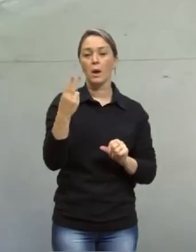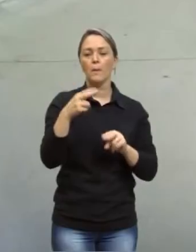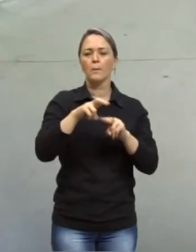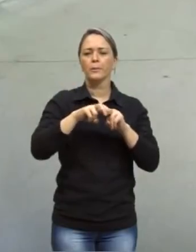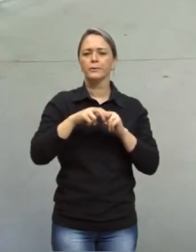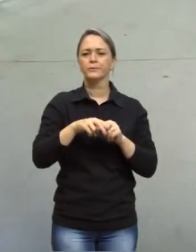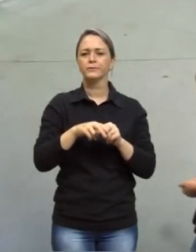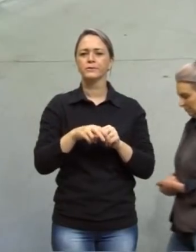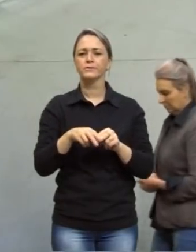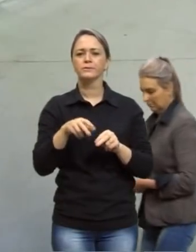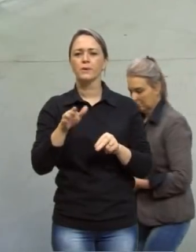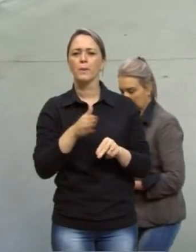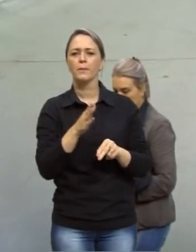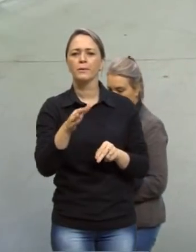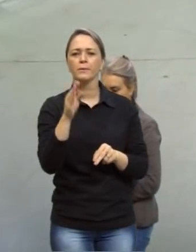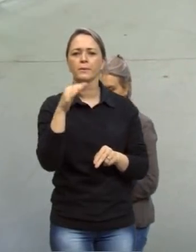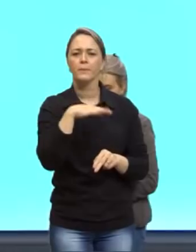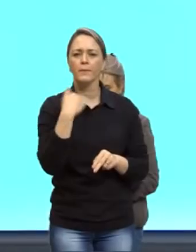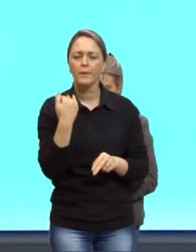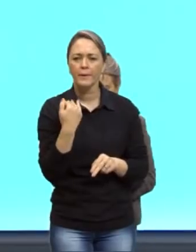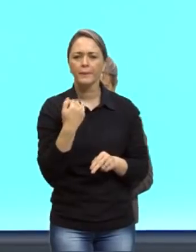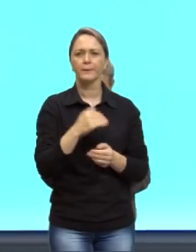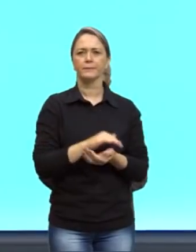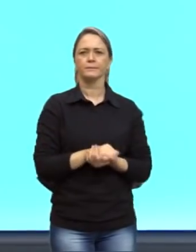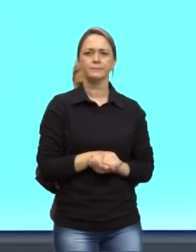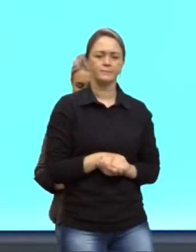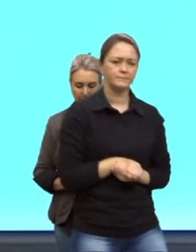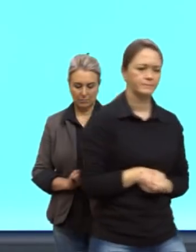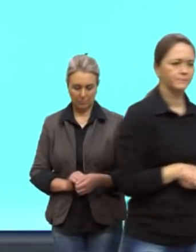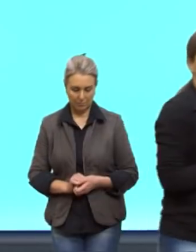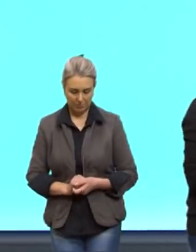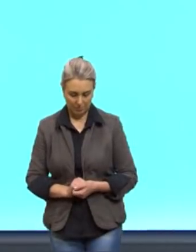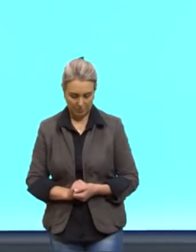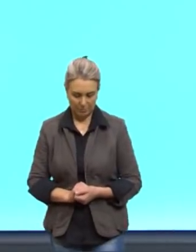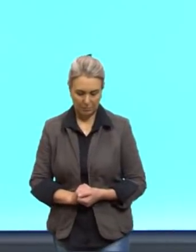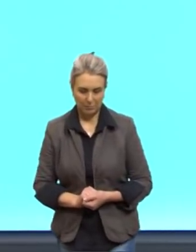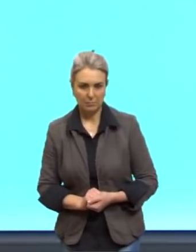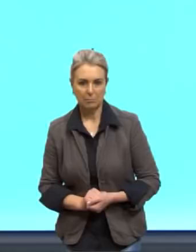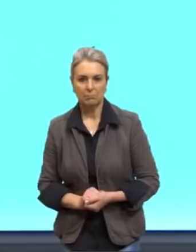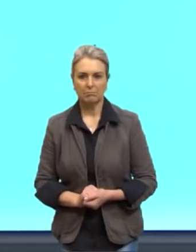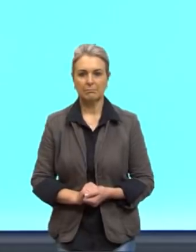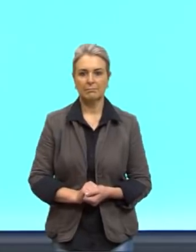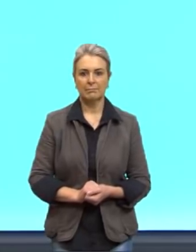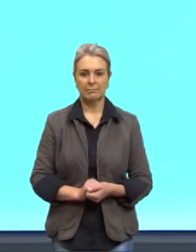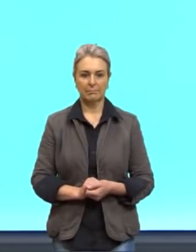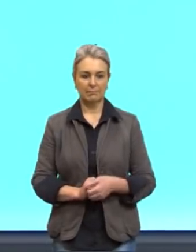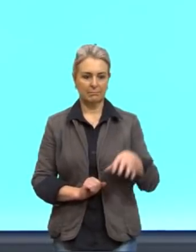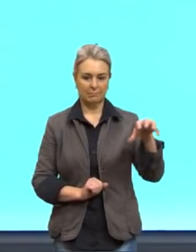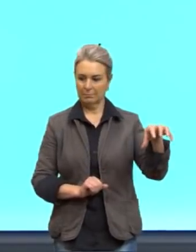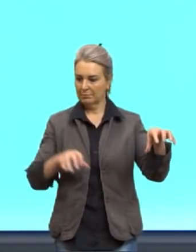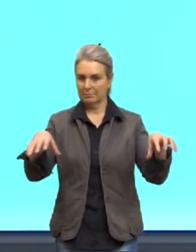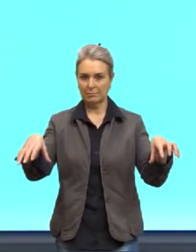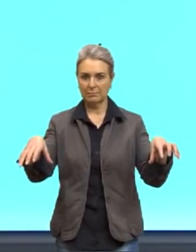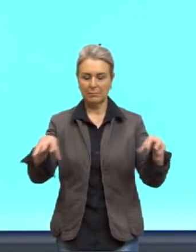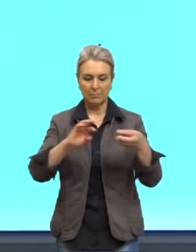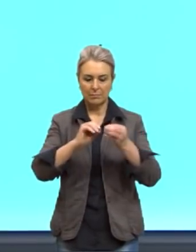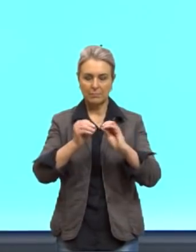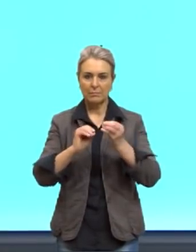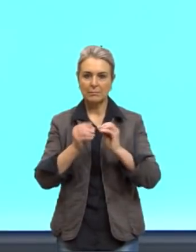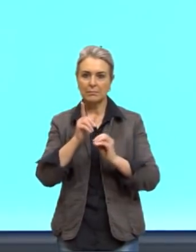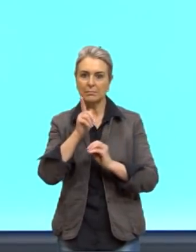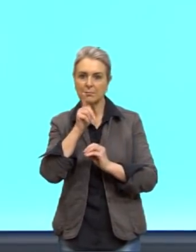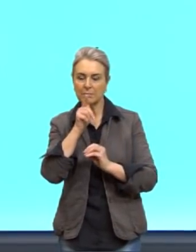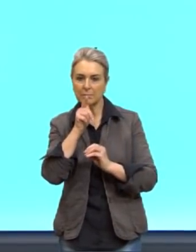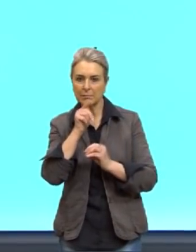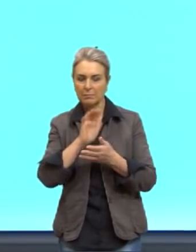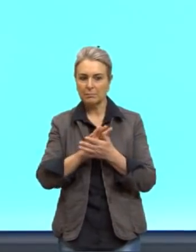o que que vai acontecer aqui eu tenho dipolo que a água molécula da água como exemplo e um que